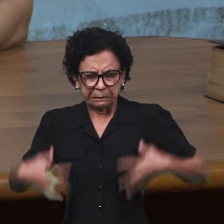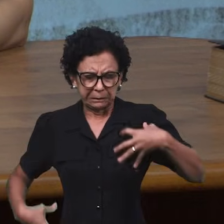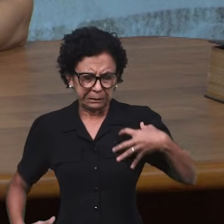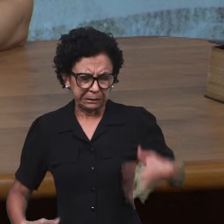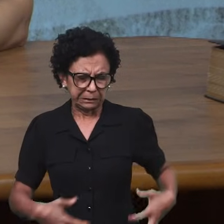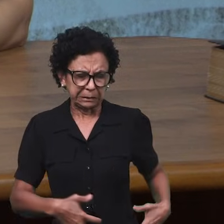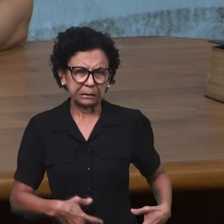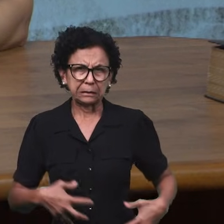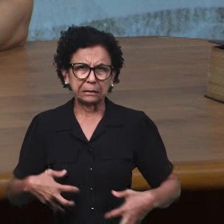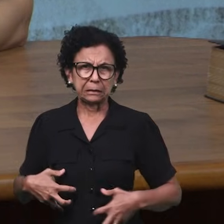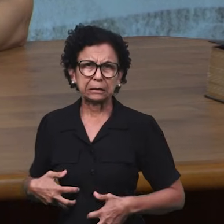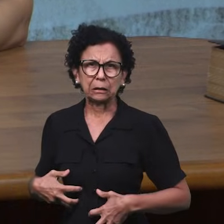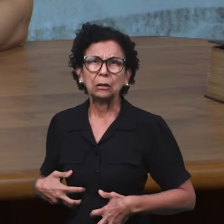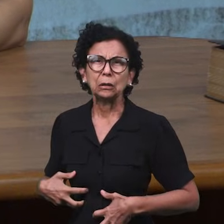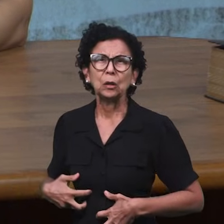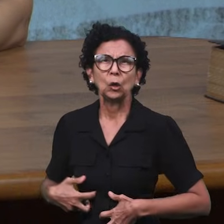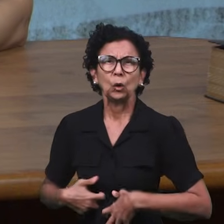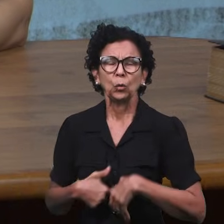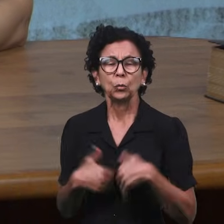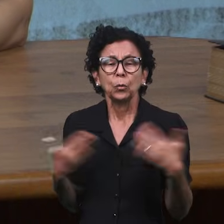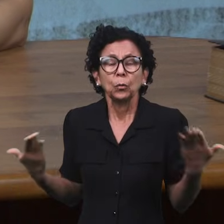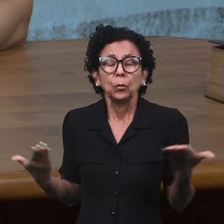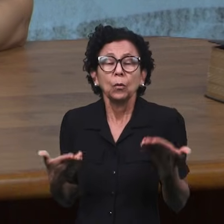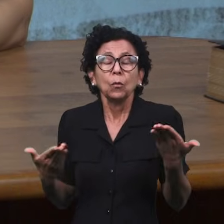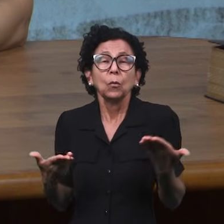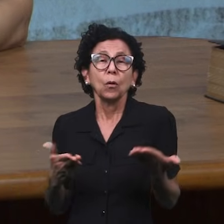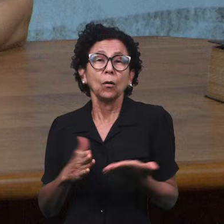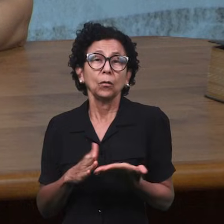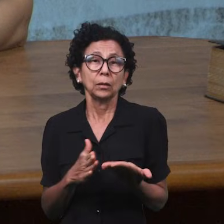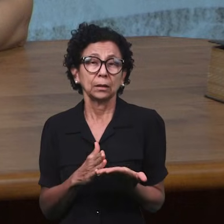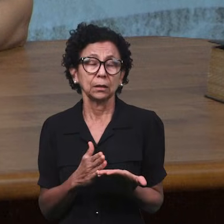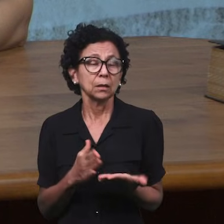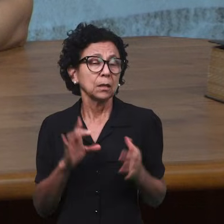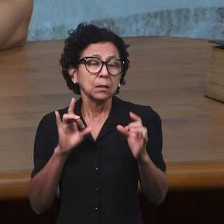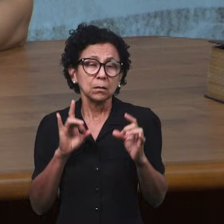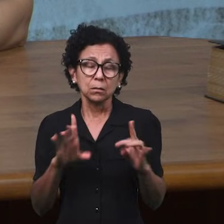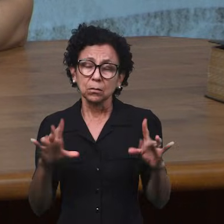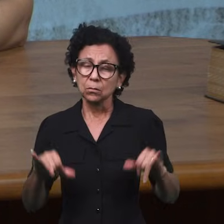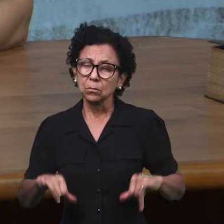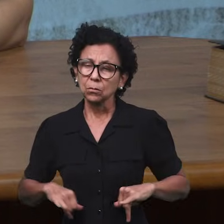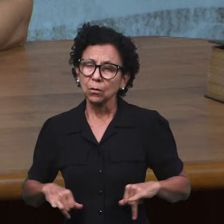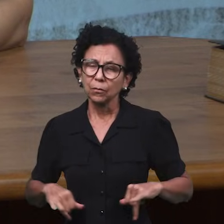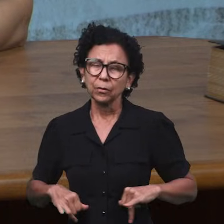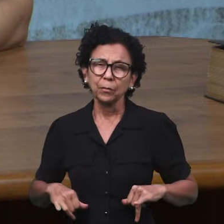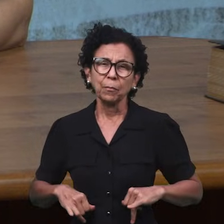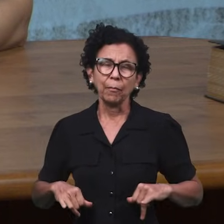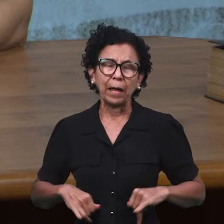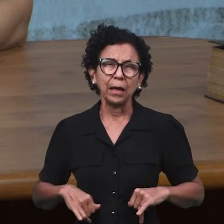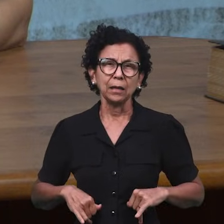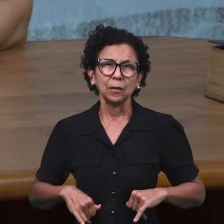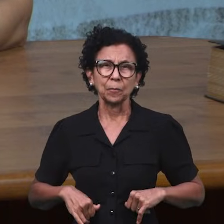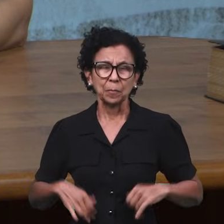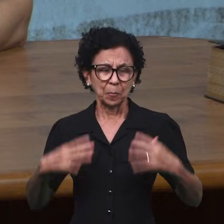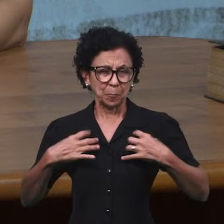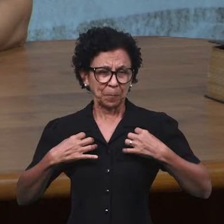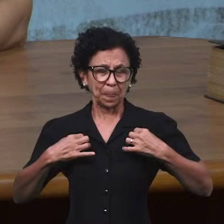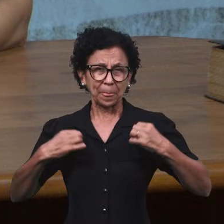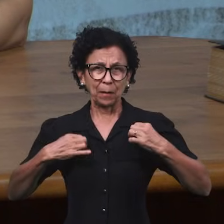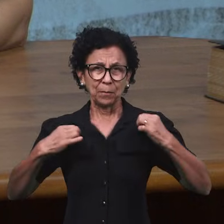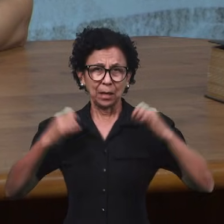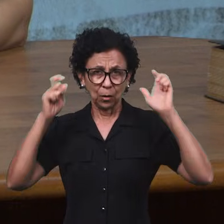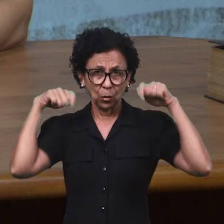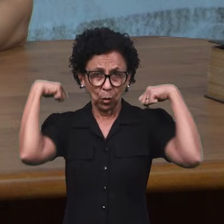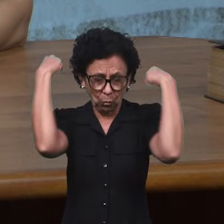mal se demudou o meu vestido, que como o cabeção da minha túnica me